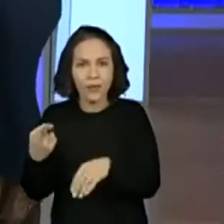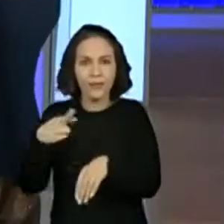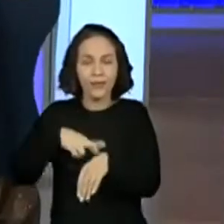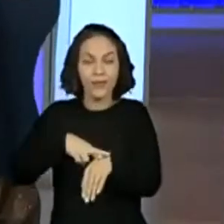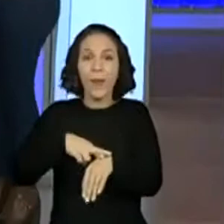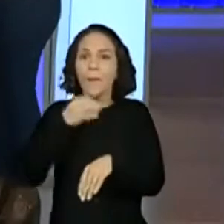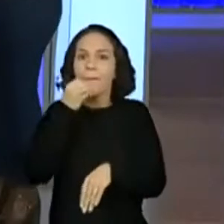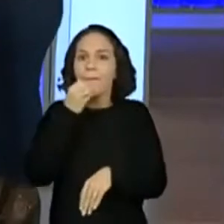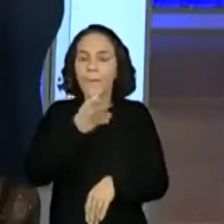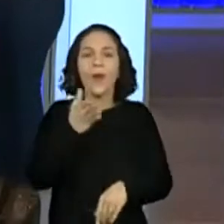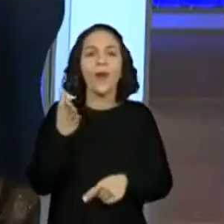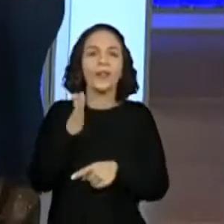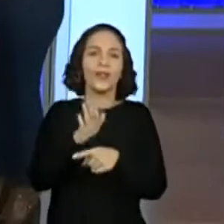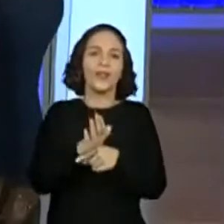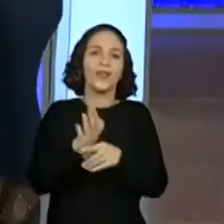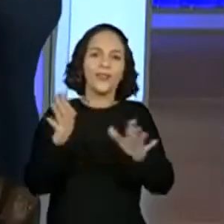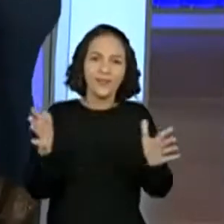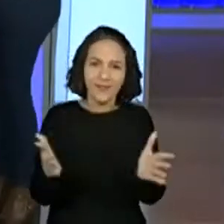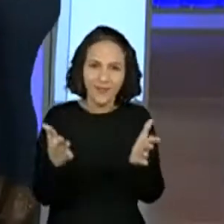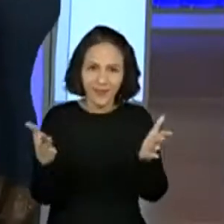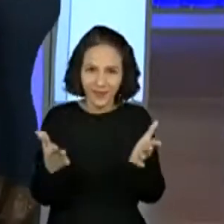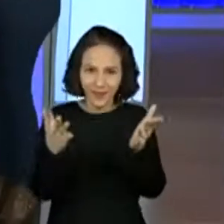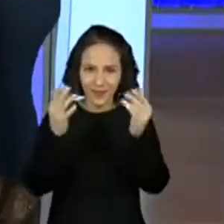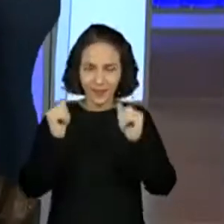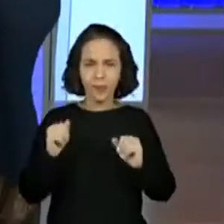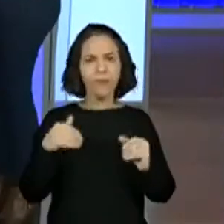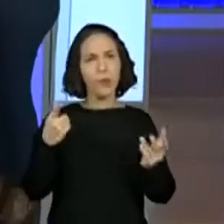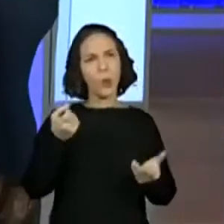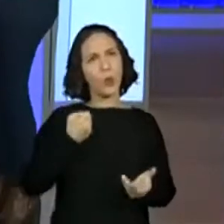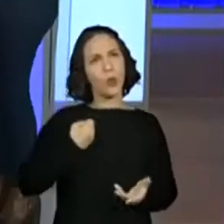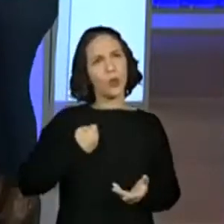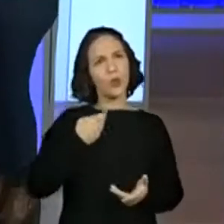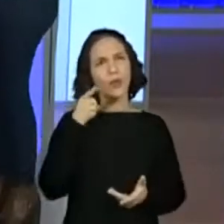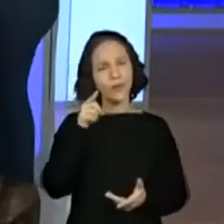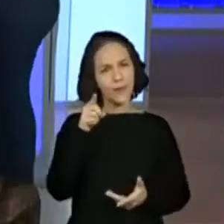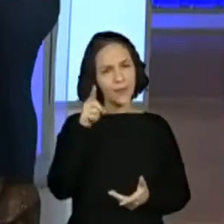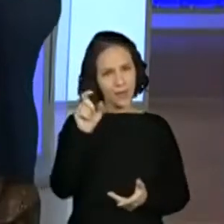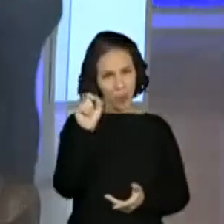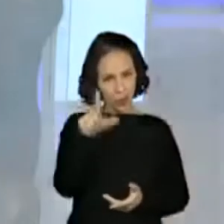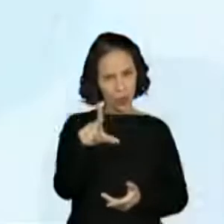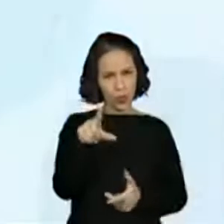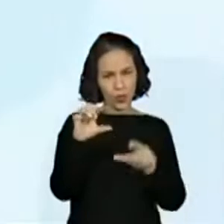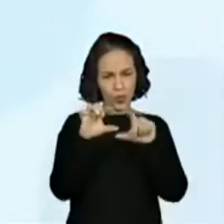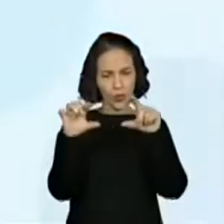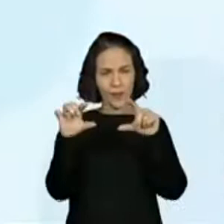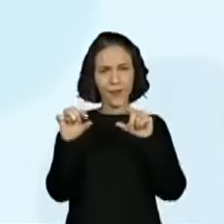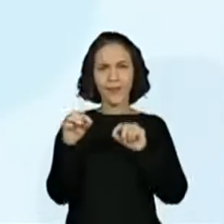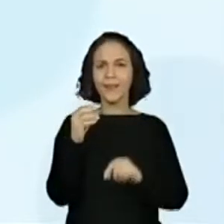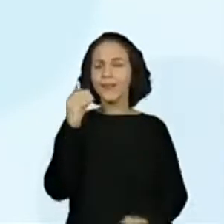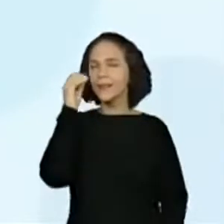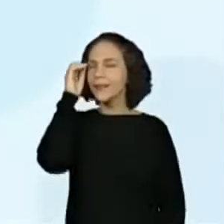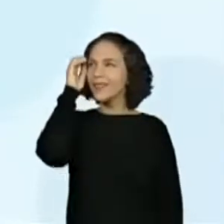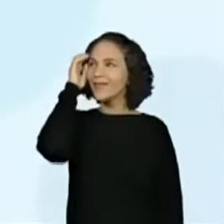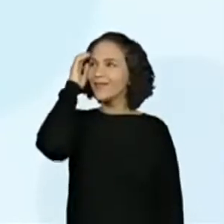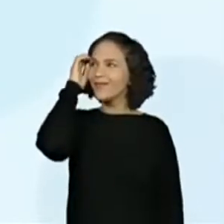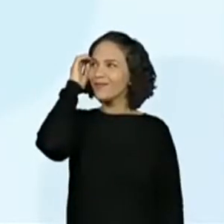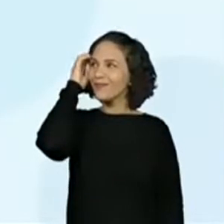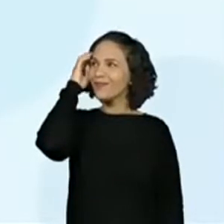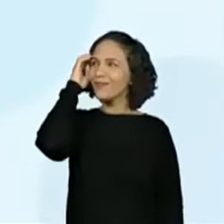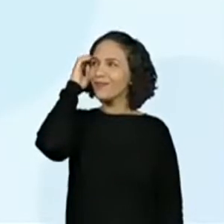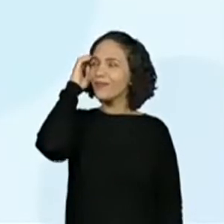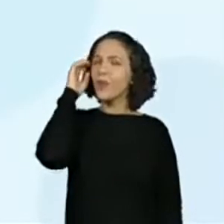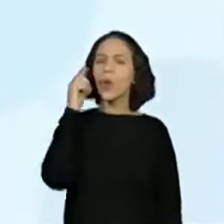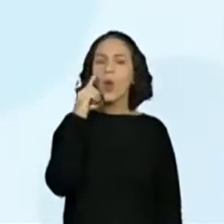importantíssimas justamente para esse processo. Então, uhum, olhando esse número, esse primeiro número na cartela azulzinha, eu posso ver já que